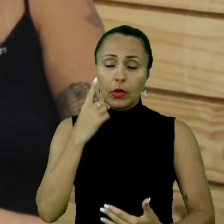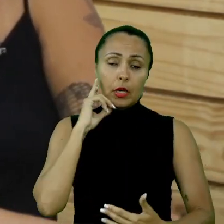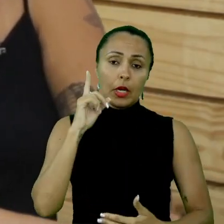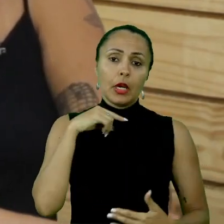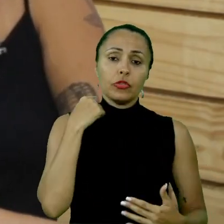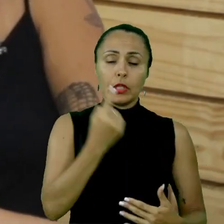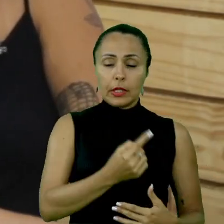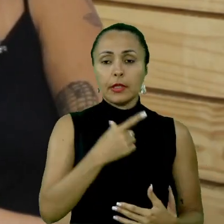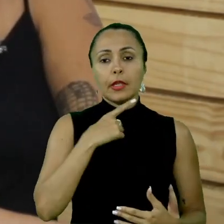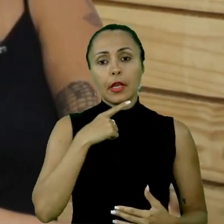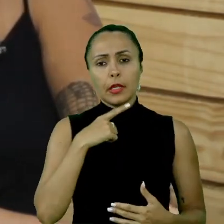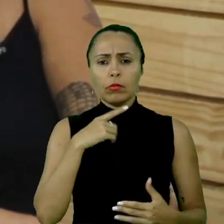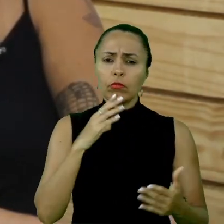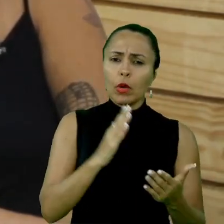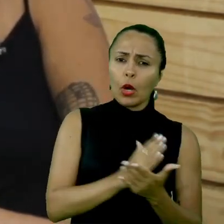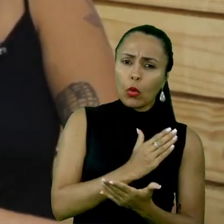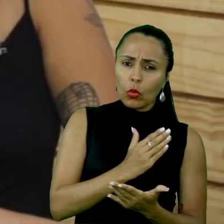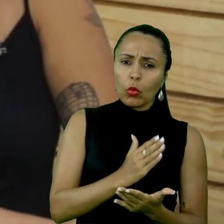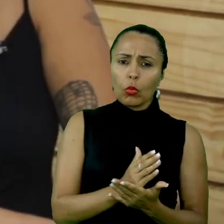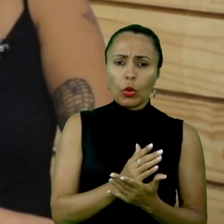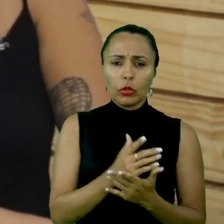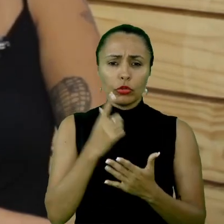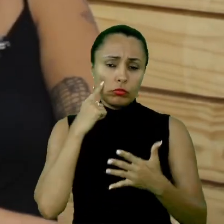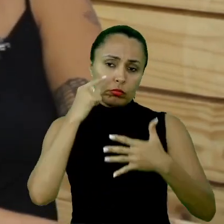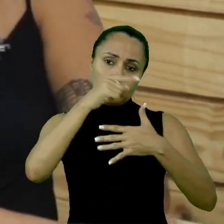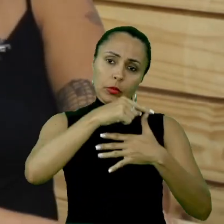gente tem algumas questões